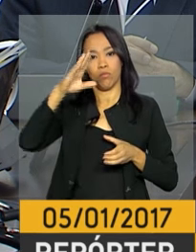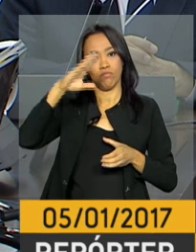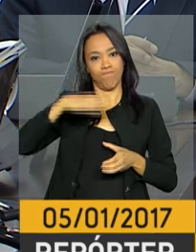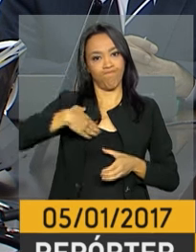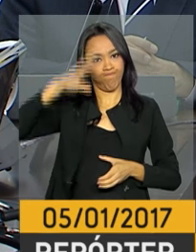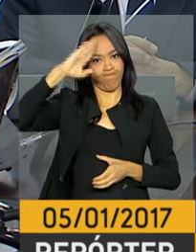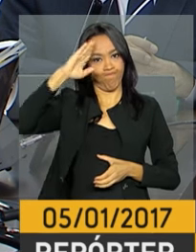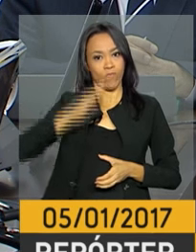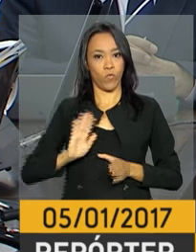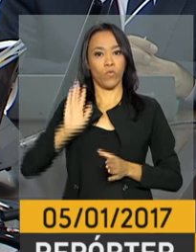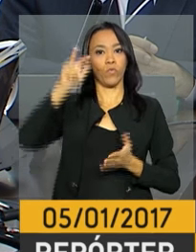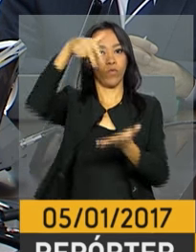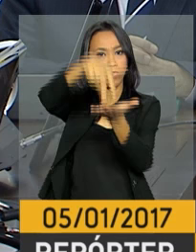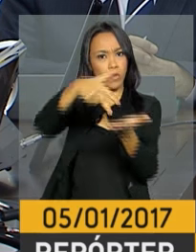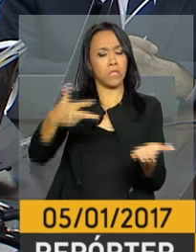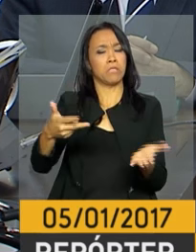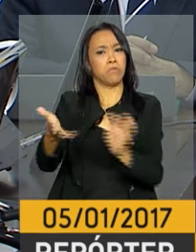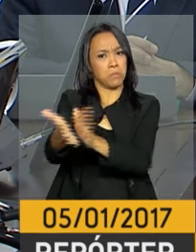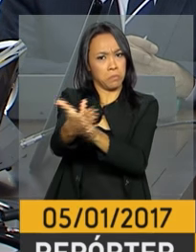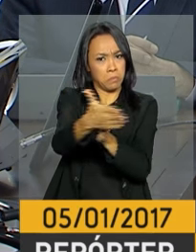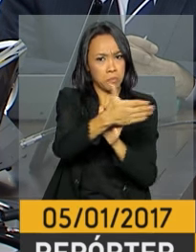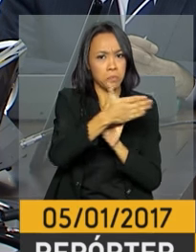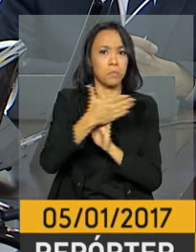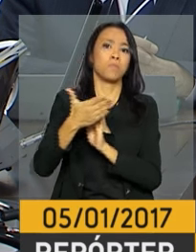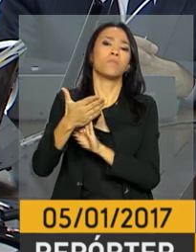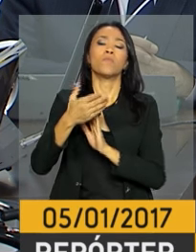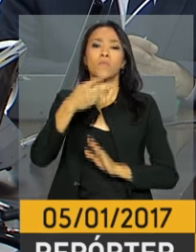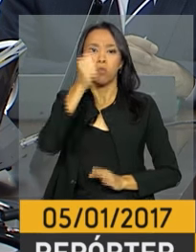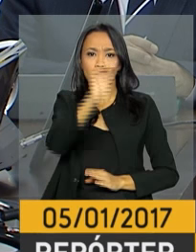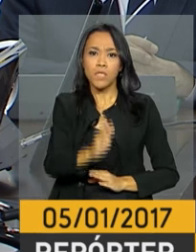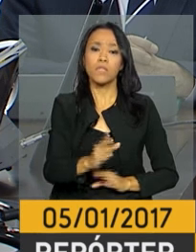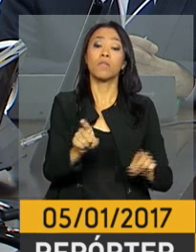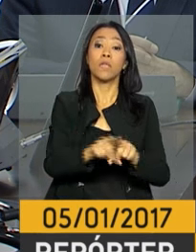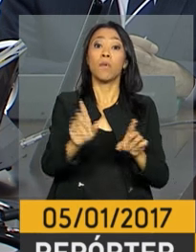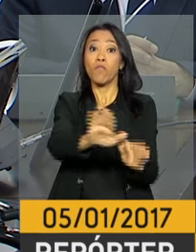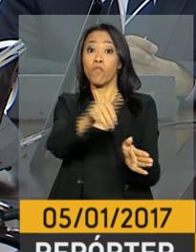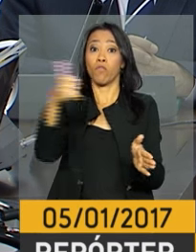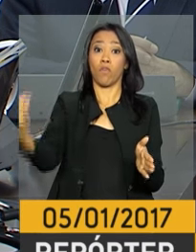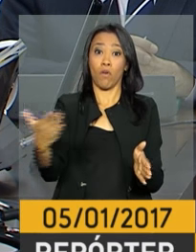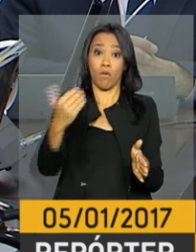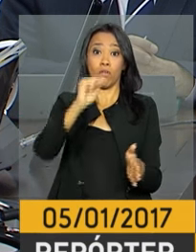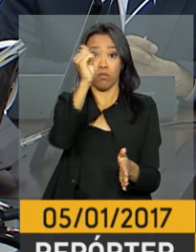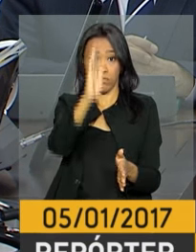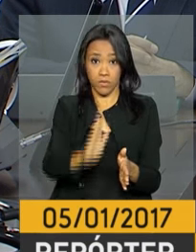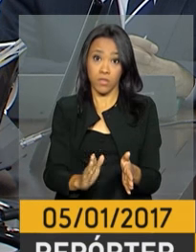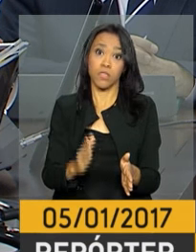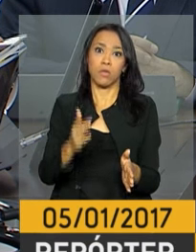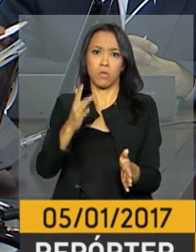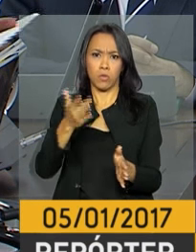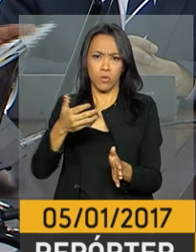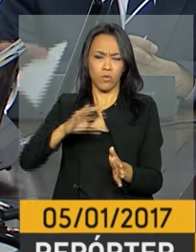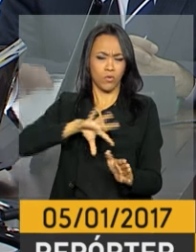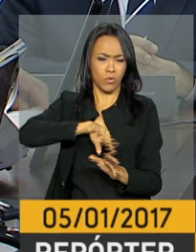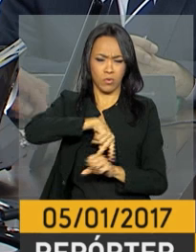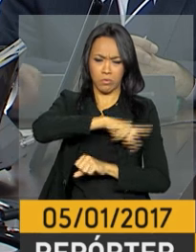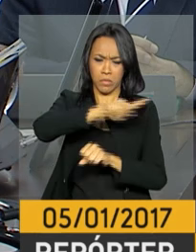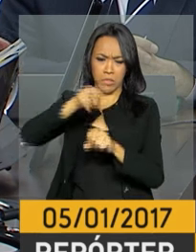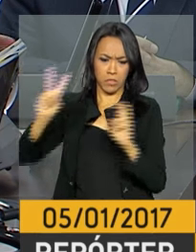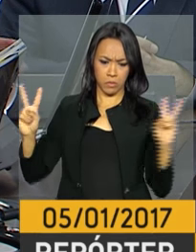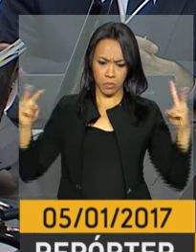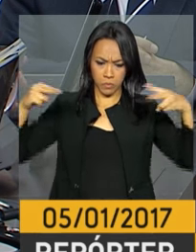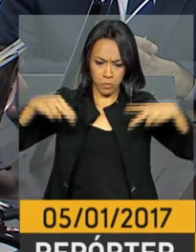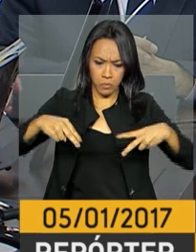absoluta e elogiada não só no brasil mas fora no brasil em todos os foros internacionais de